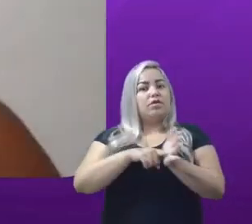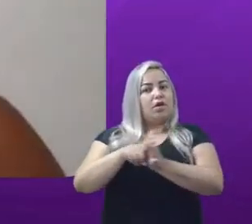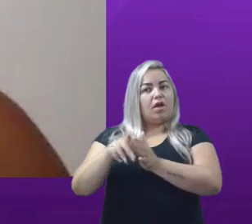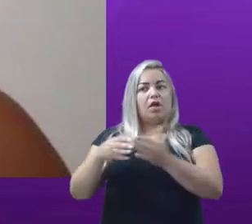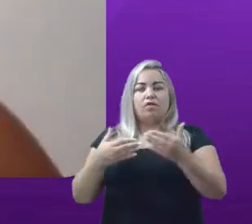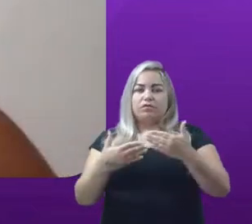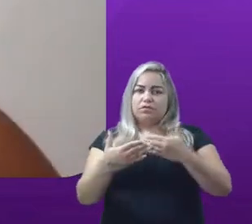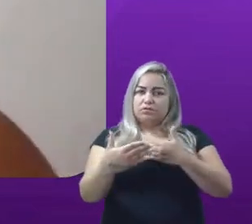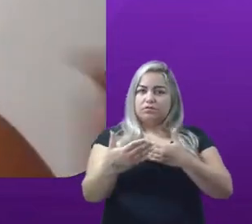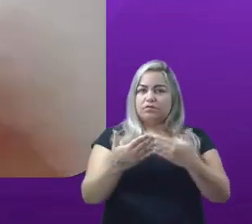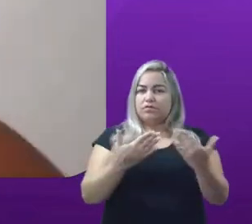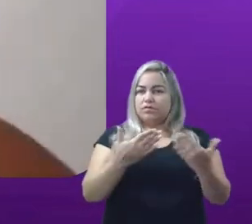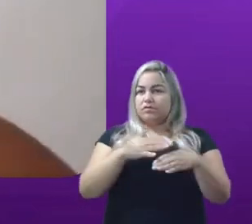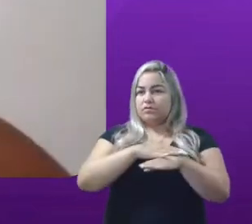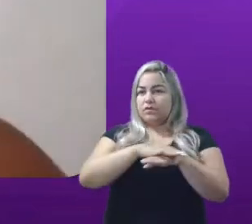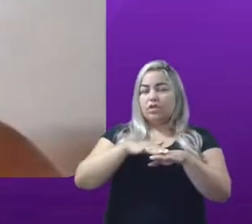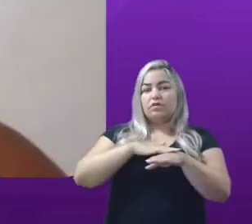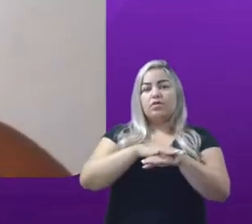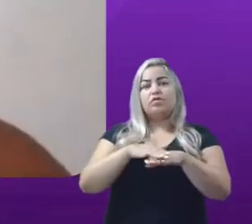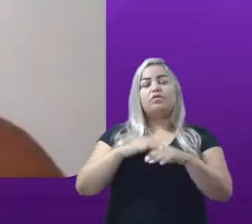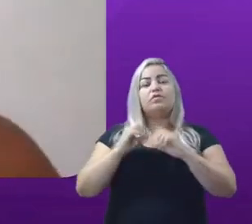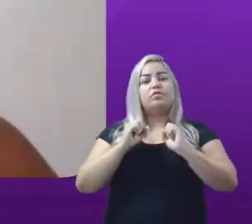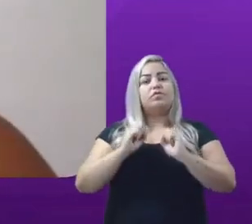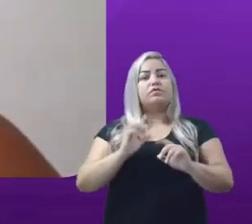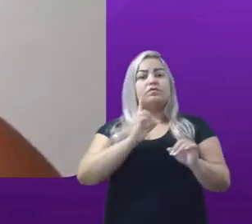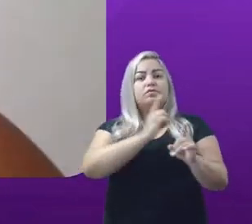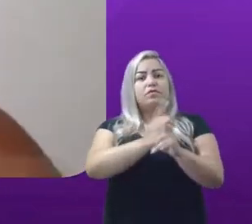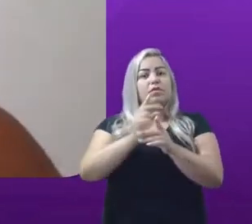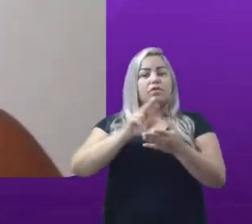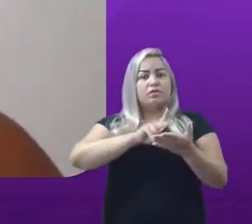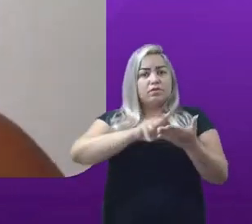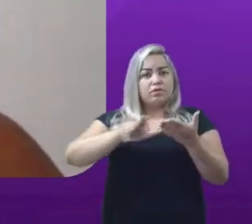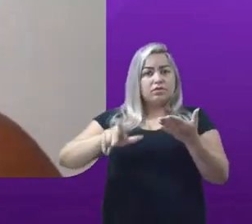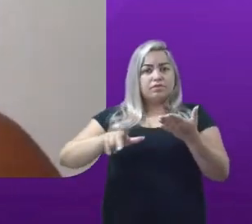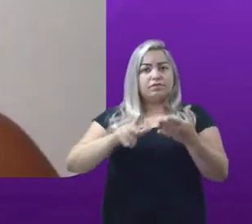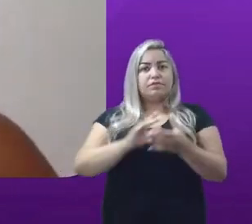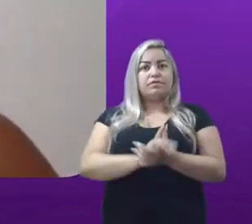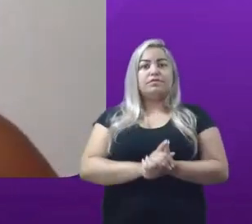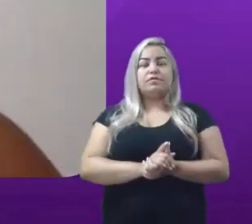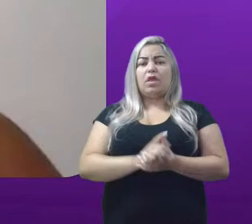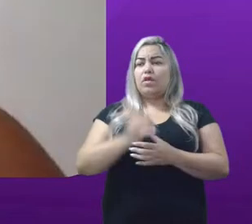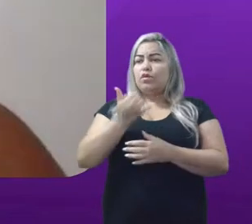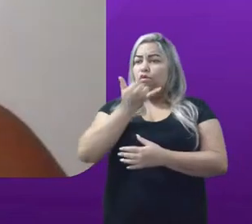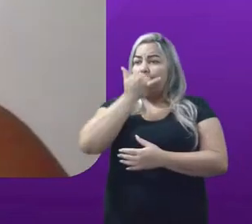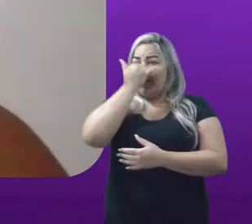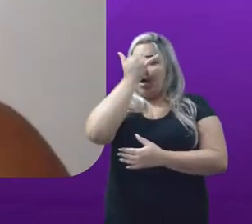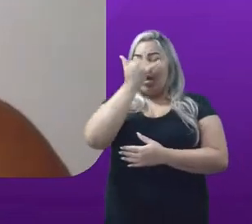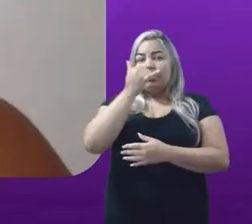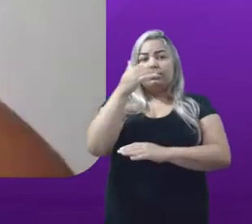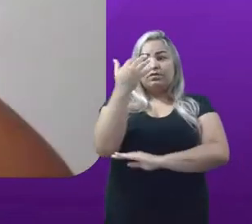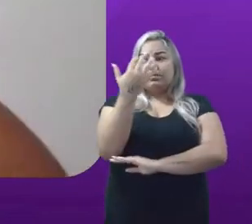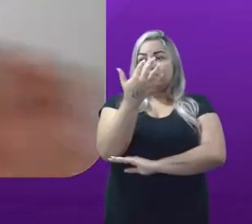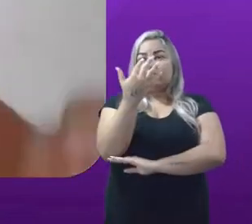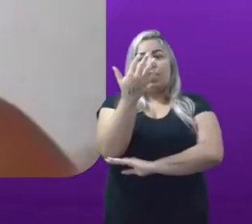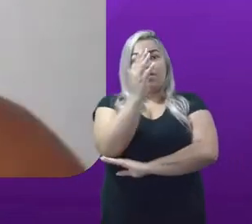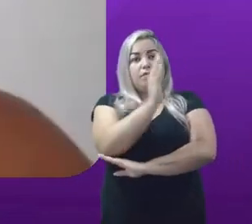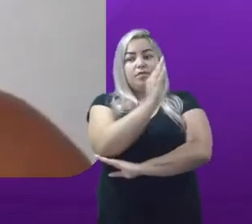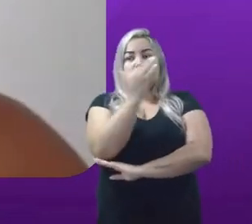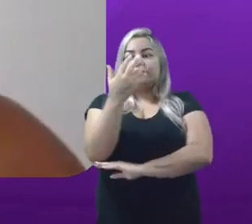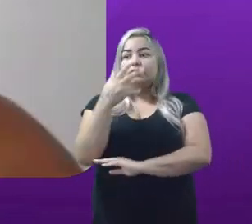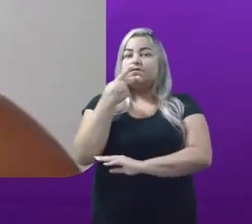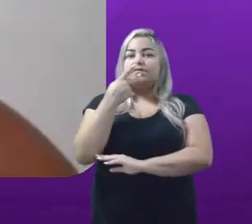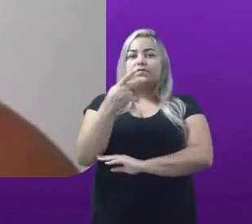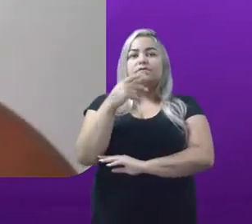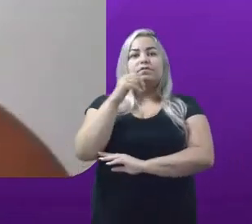longo da nossa conversa como a gente pode encontrar em vários desastres ambientais. A fala de